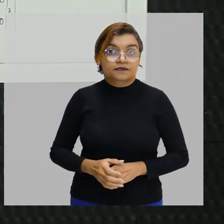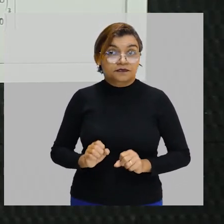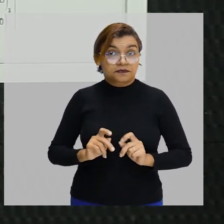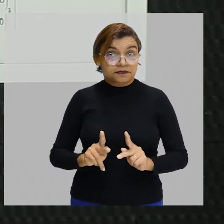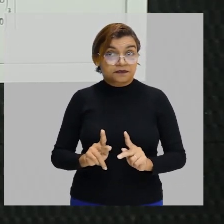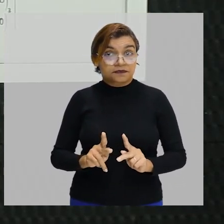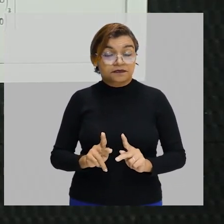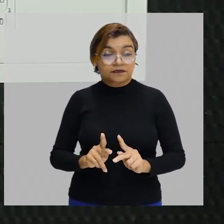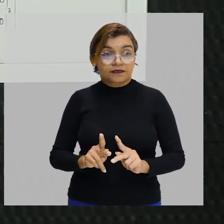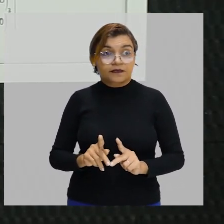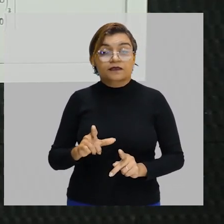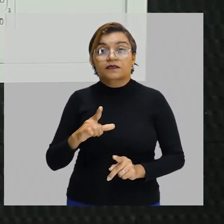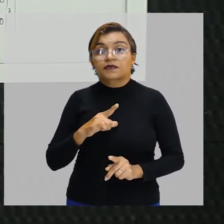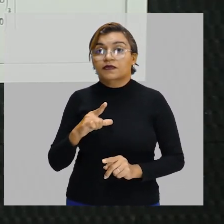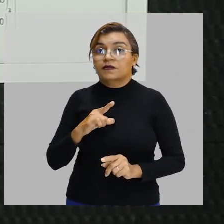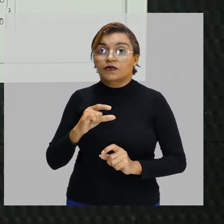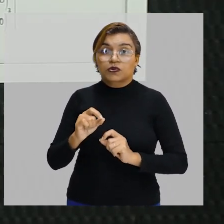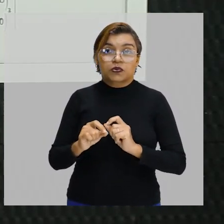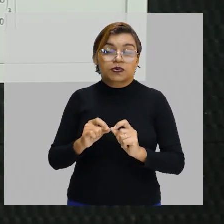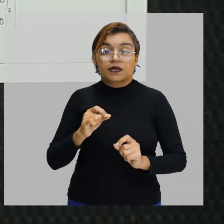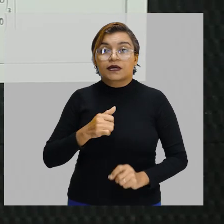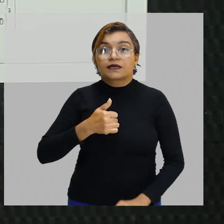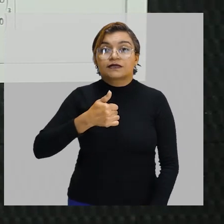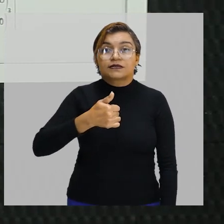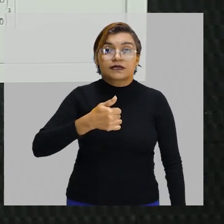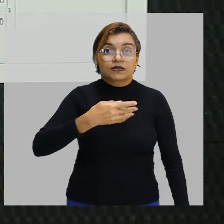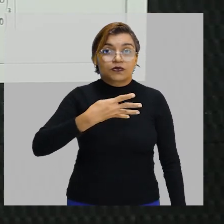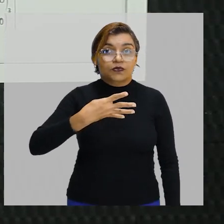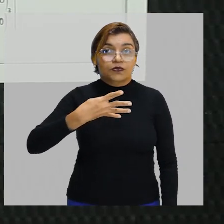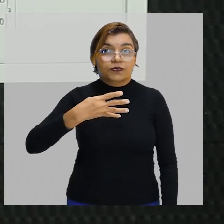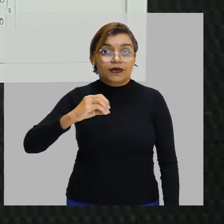Certo? Então, você vai ter aí 140.